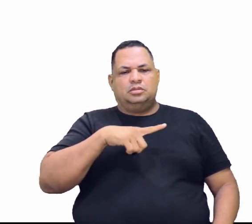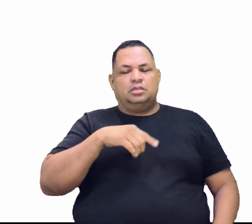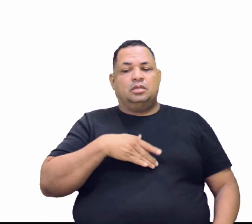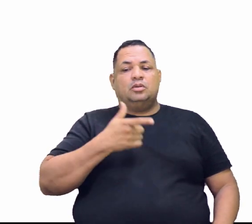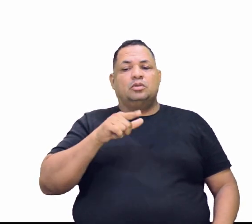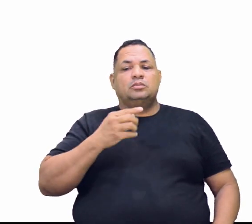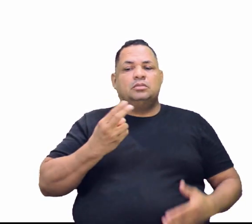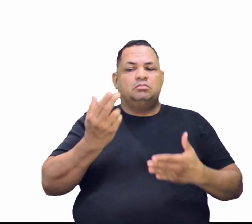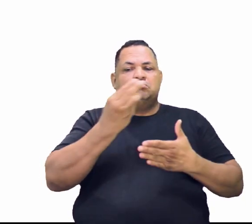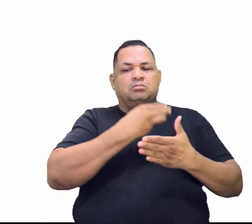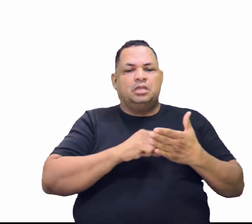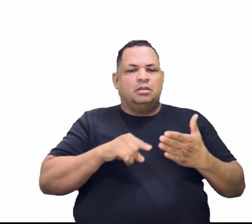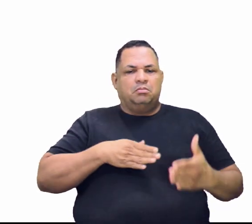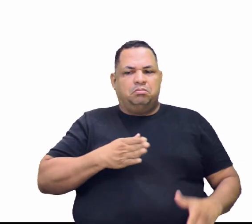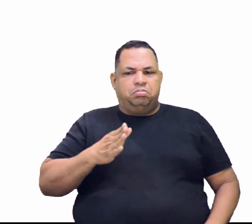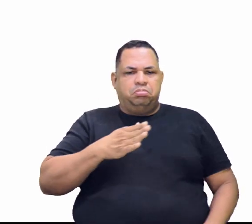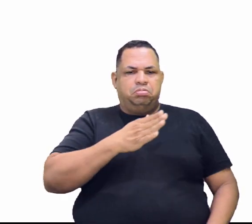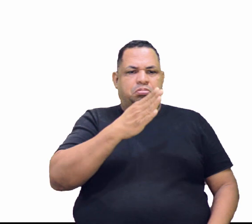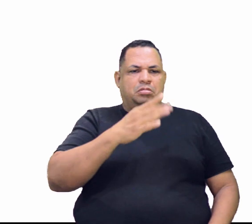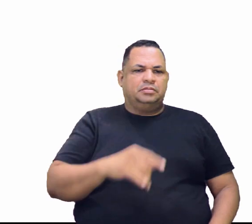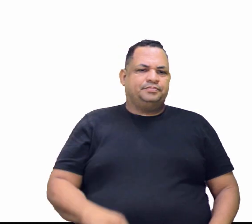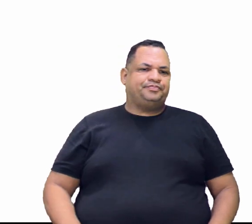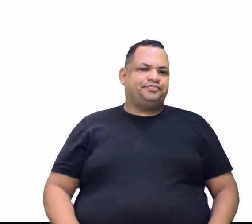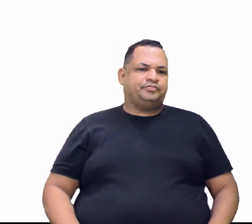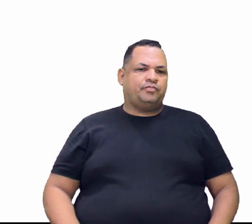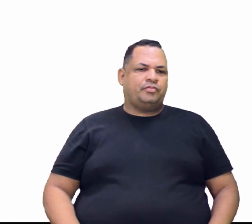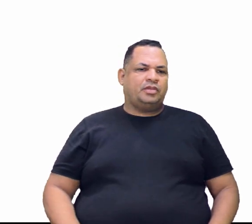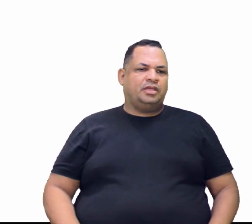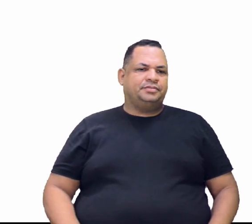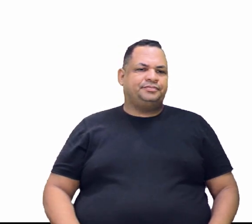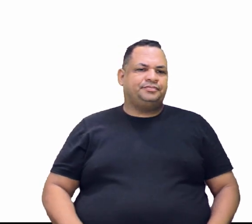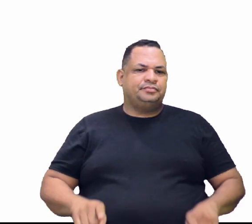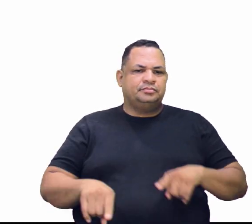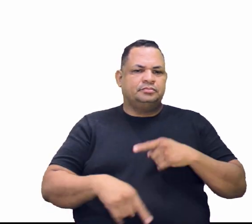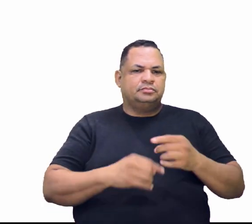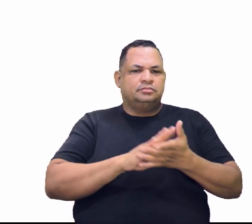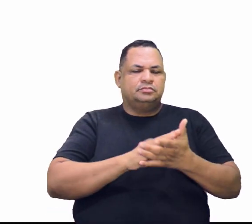Rondon sempre estava ali com o seu Estado-Maior também.